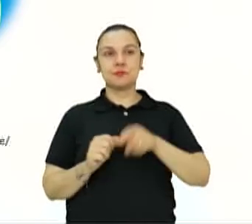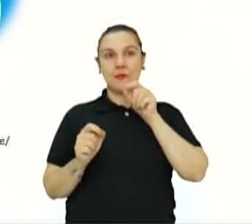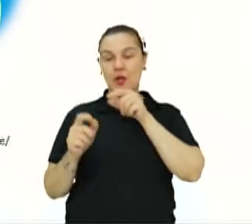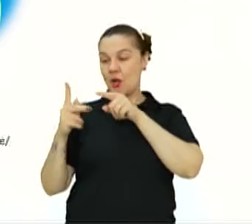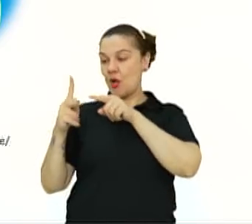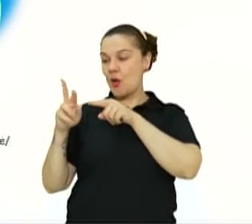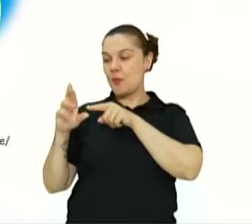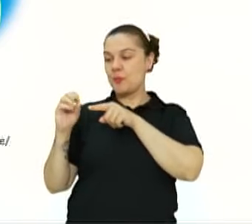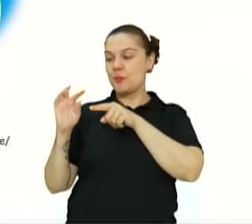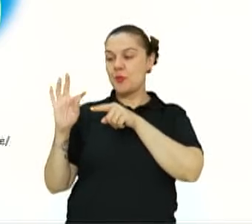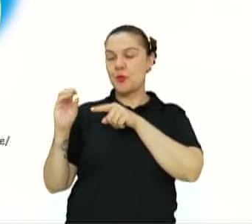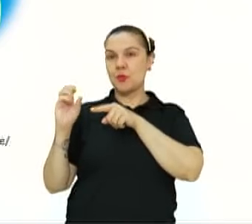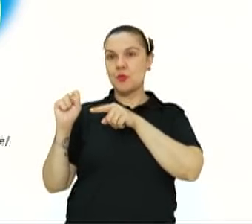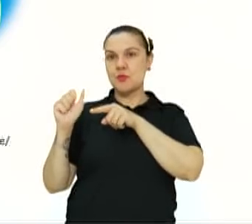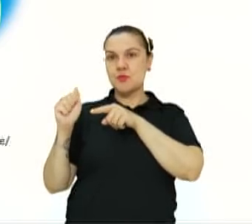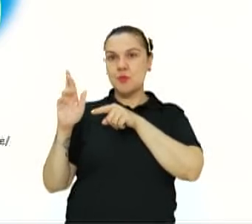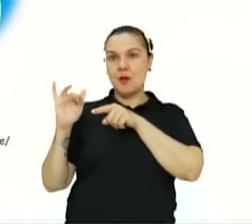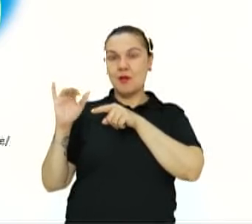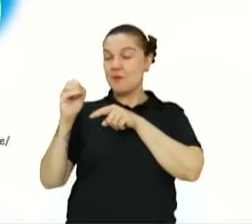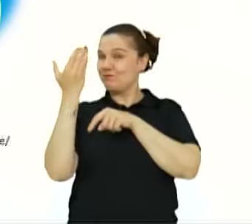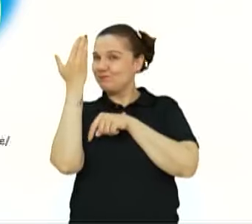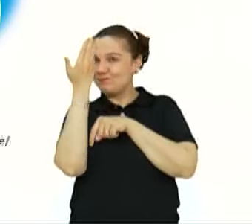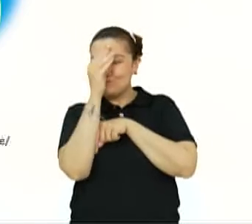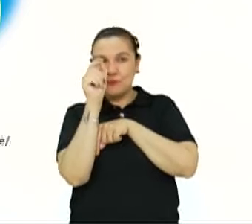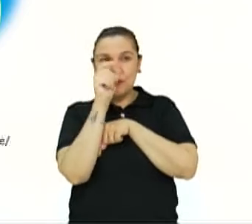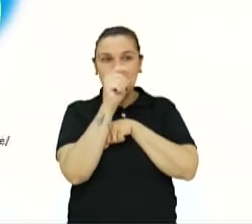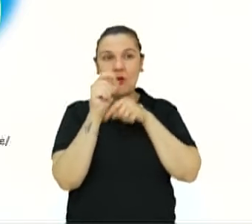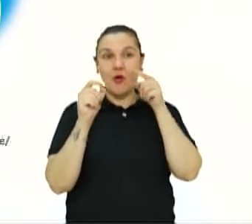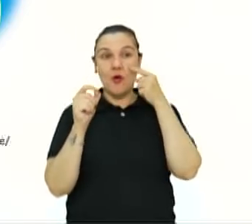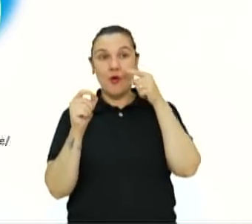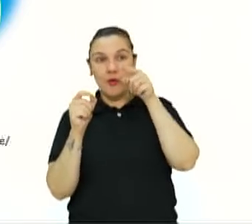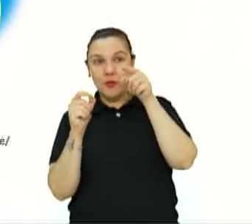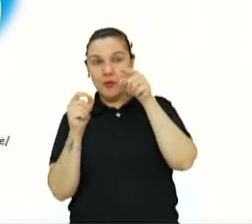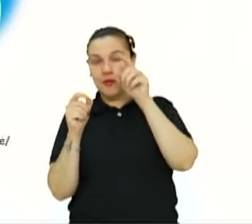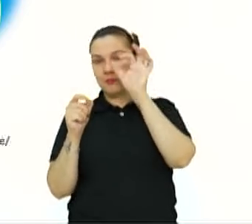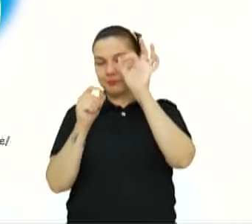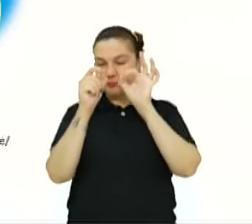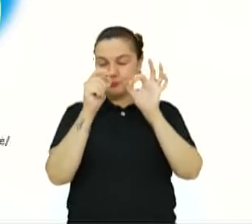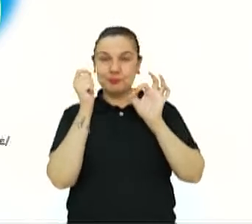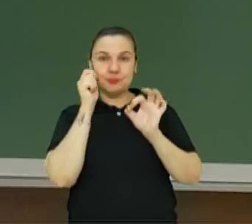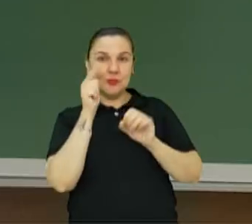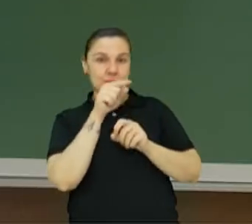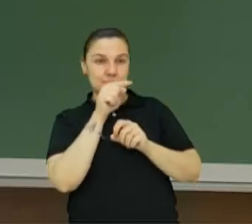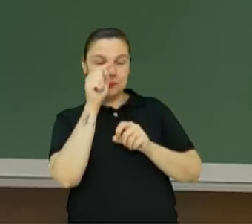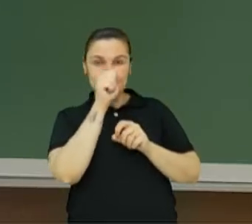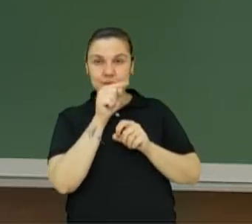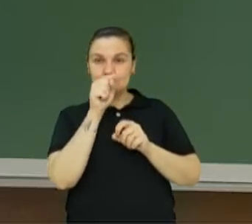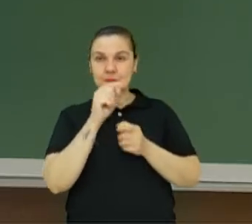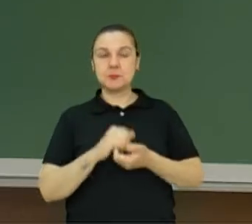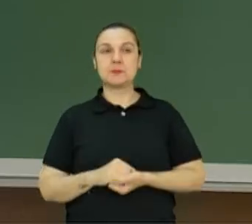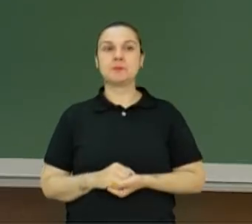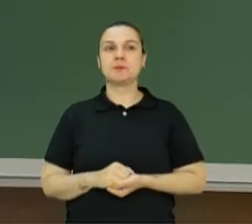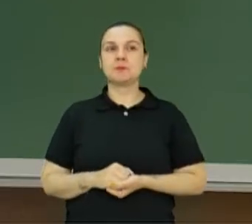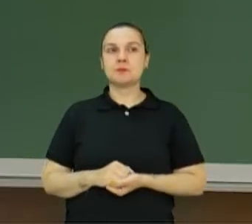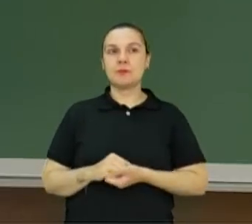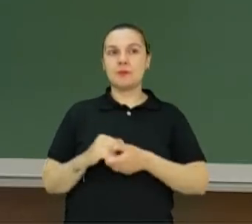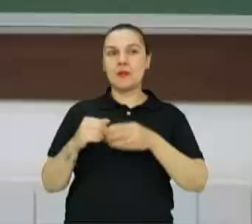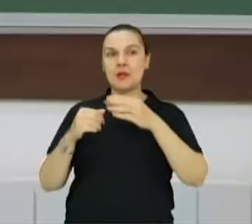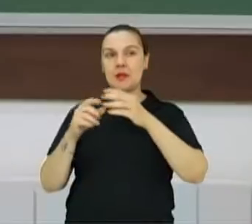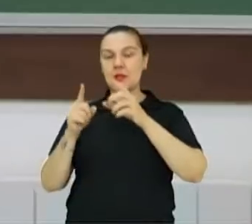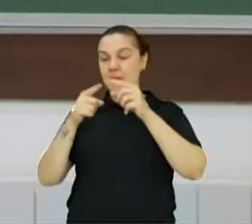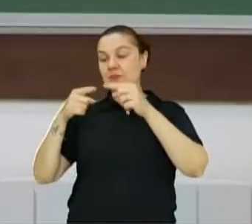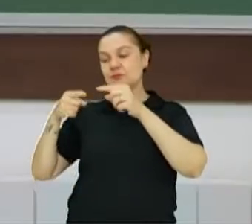também é um organismo microscópico, né? Inclusive, olha só alguns aqui. Ele é um protozoário com